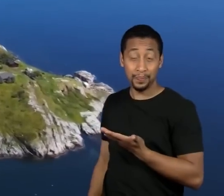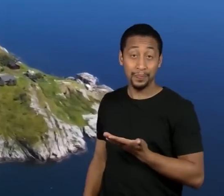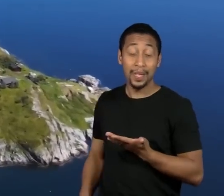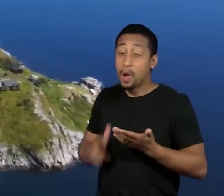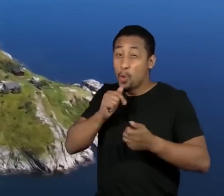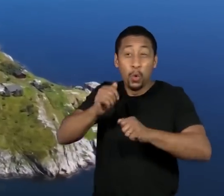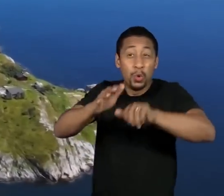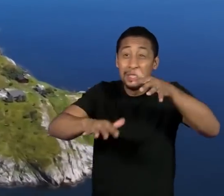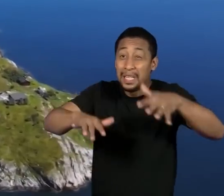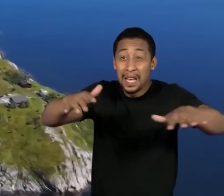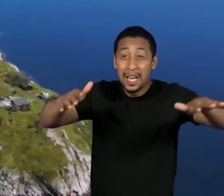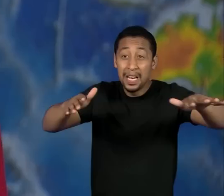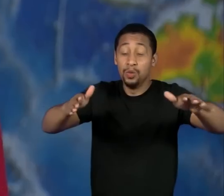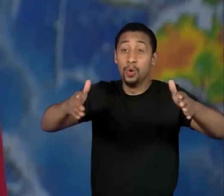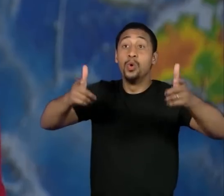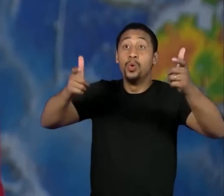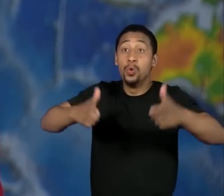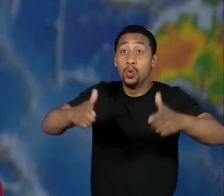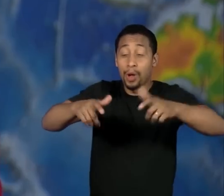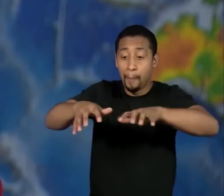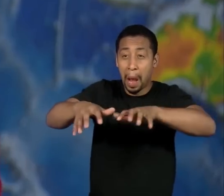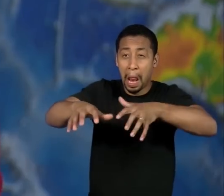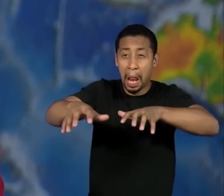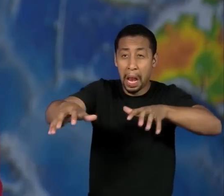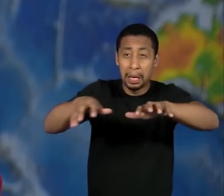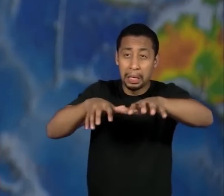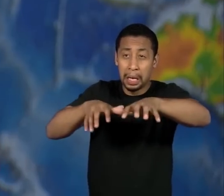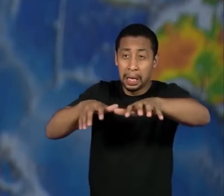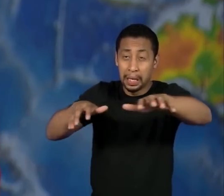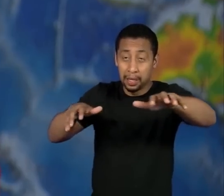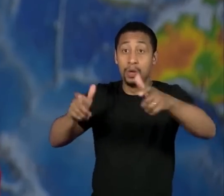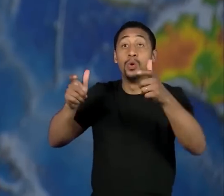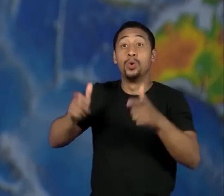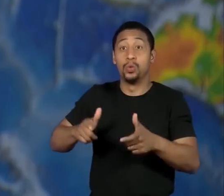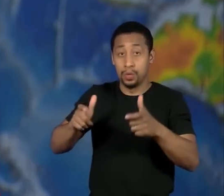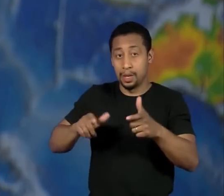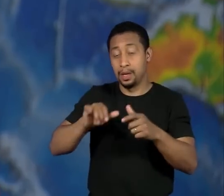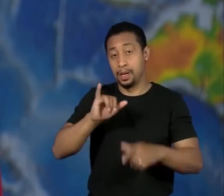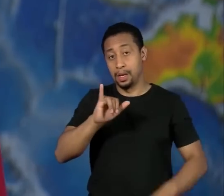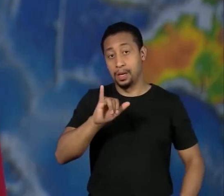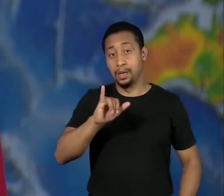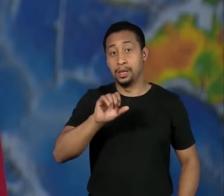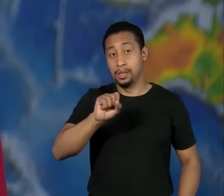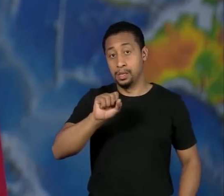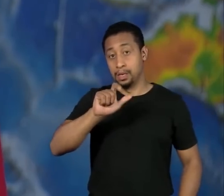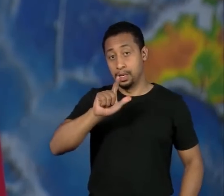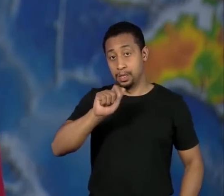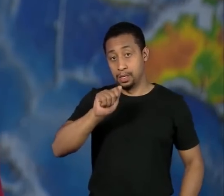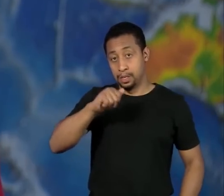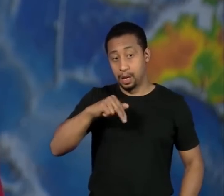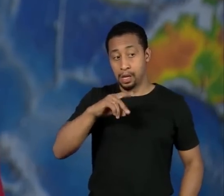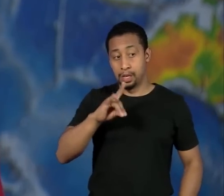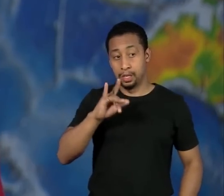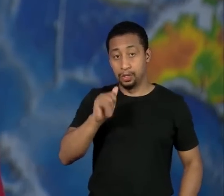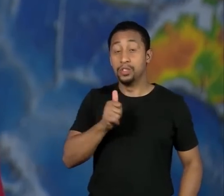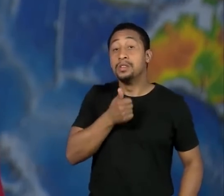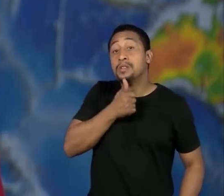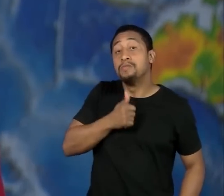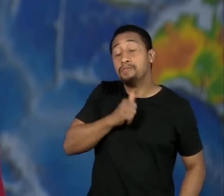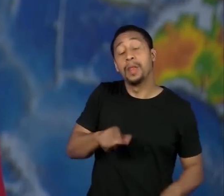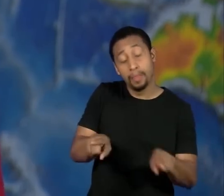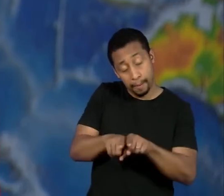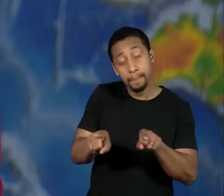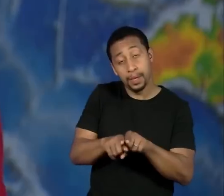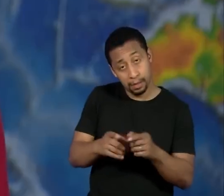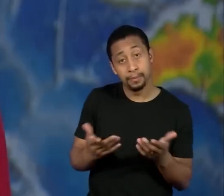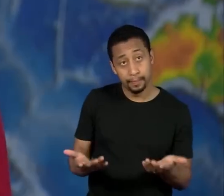é na Islândia. A Islândia também tem um local em que você pode acessar essa separação entre duas placas, né?